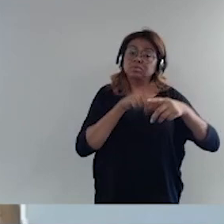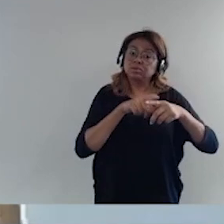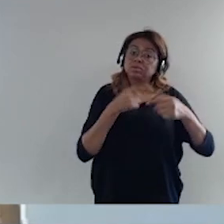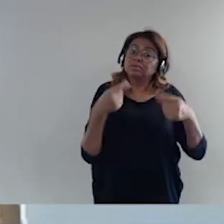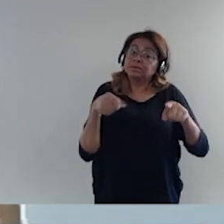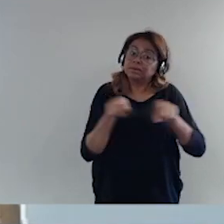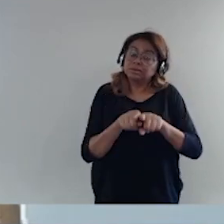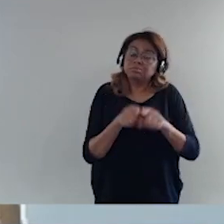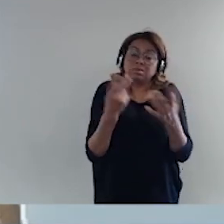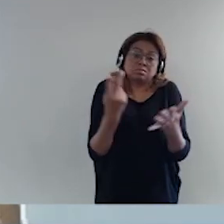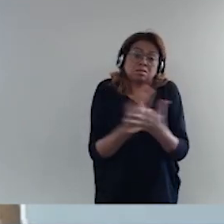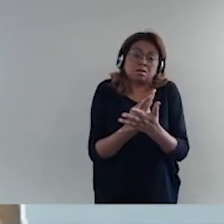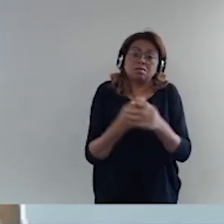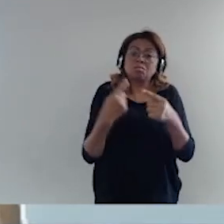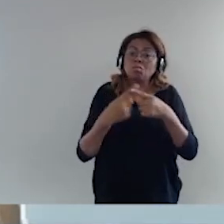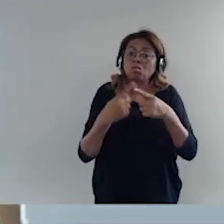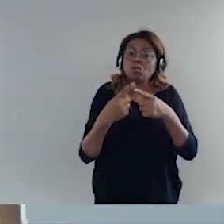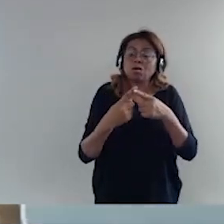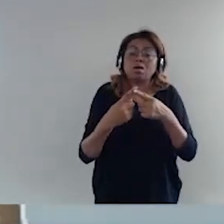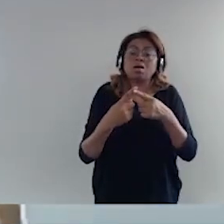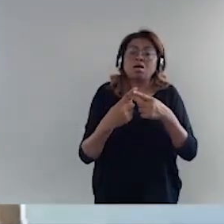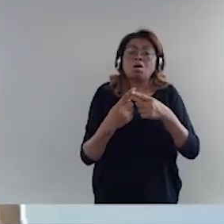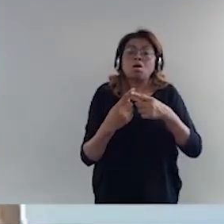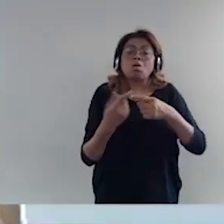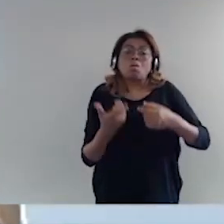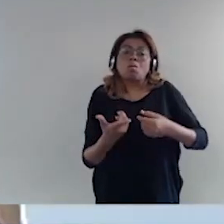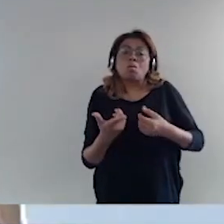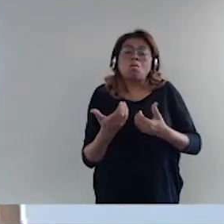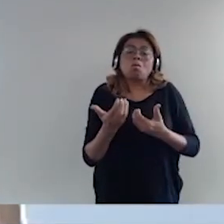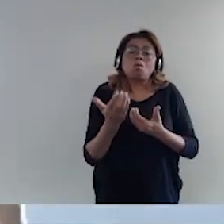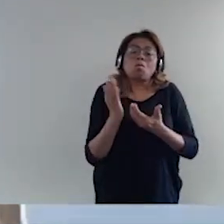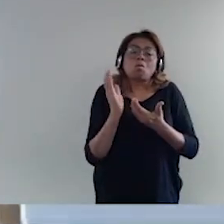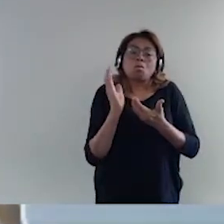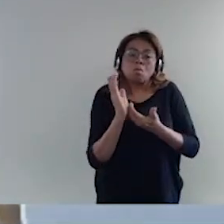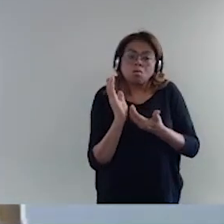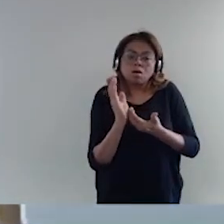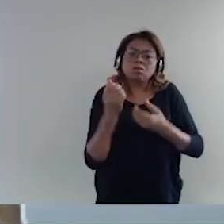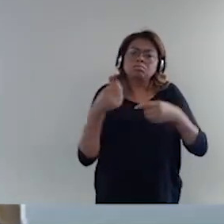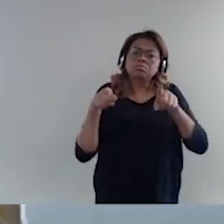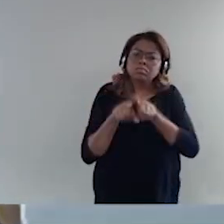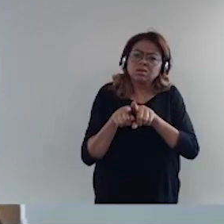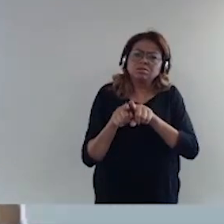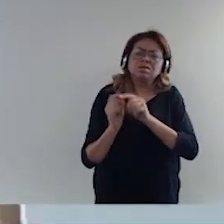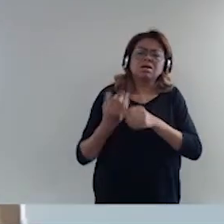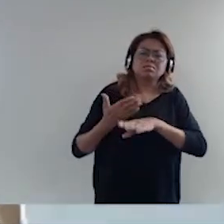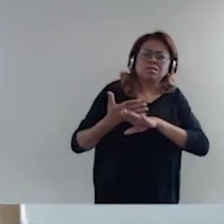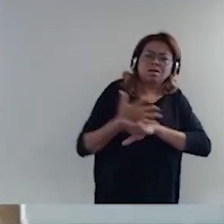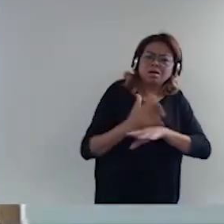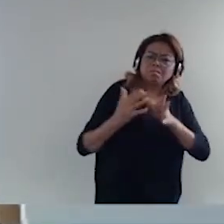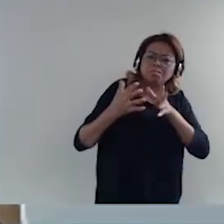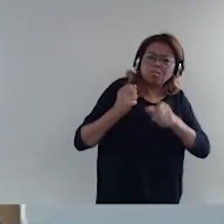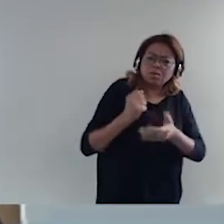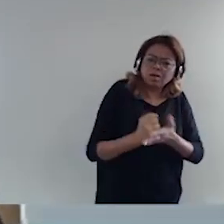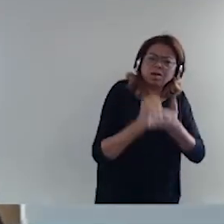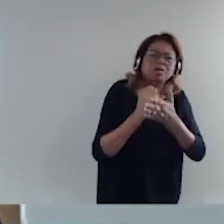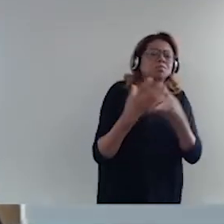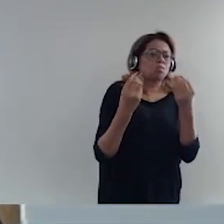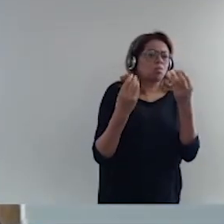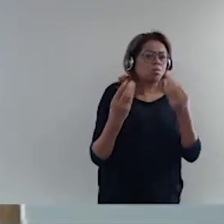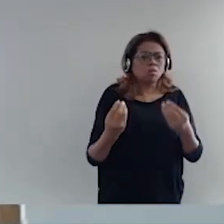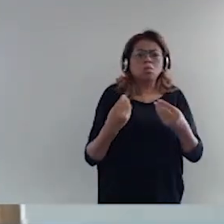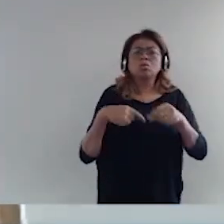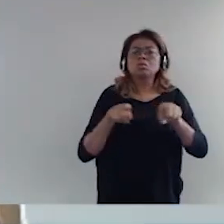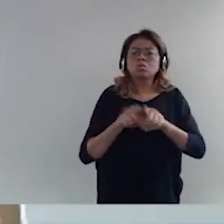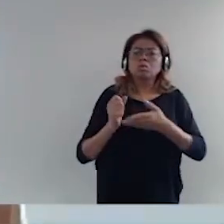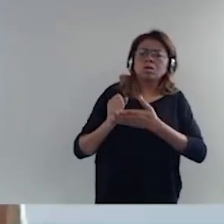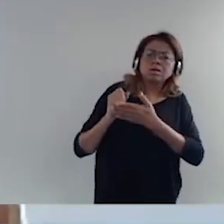com o Poder Executivo como agora. Colaborou no decreto, colaborou no orçamento, no decreto legislativo, colaborou no